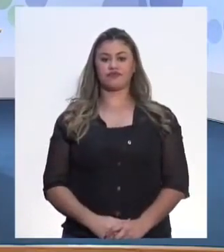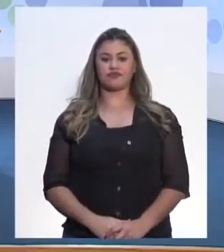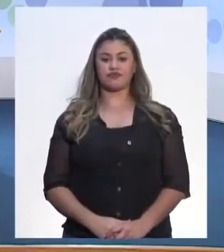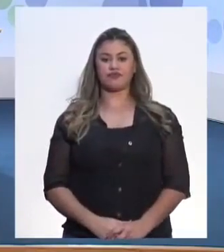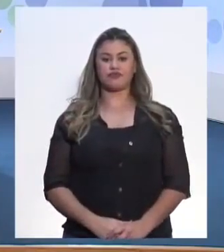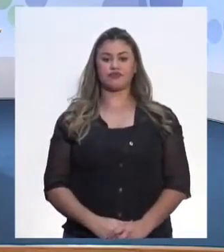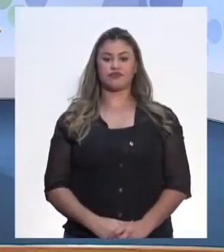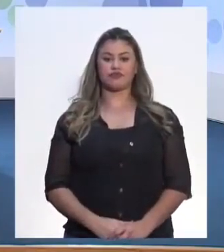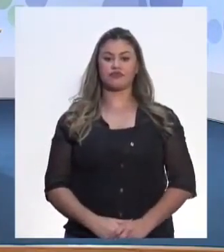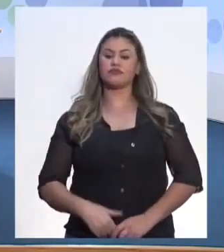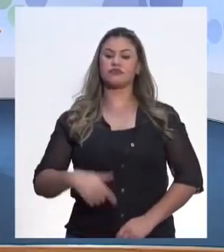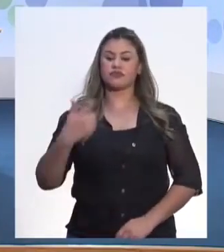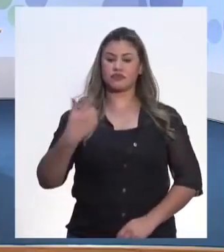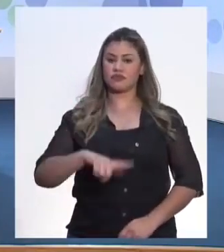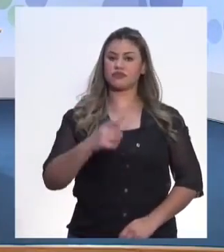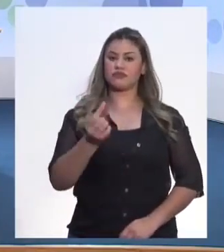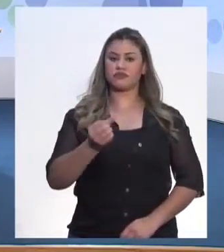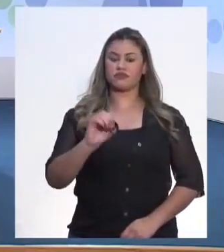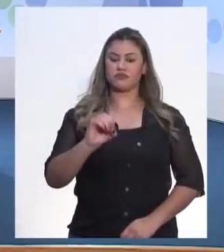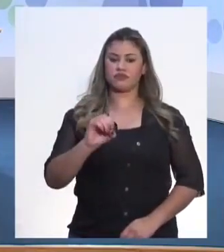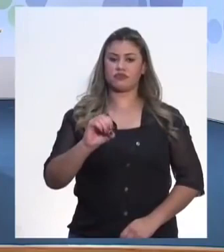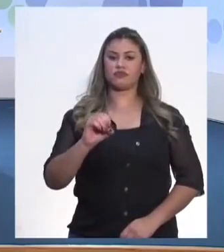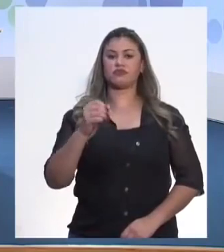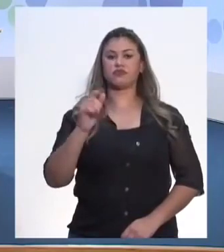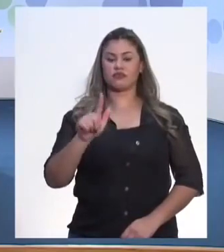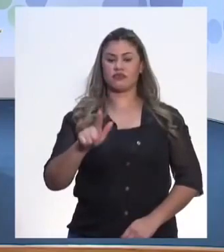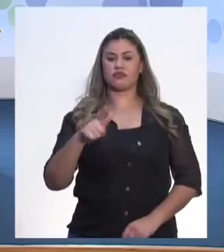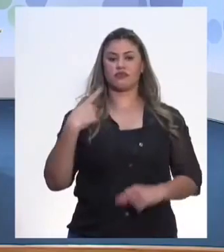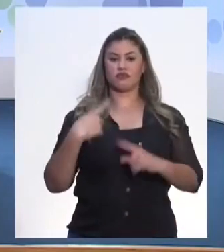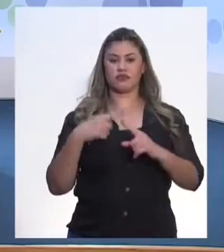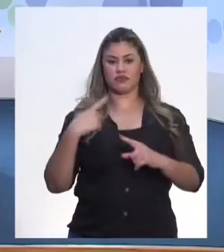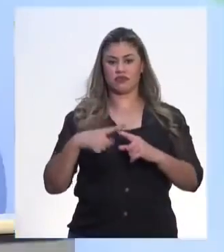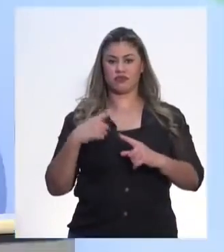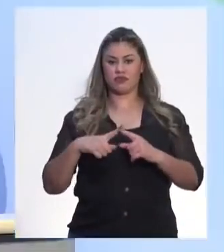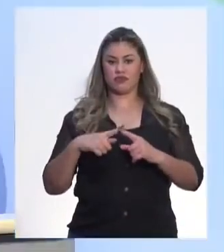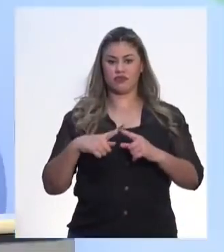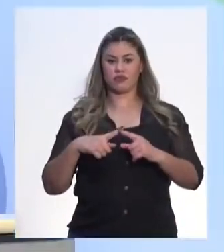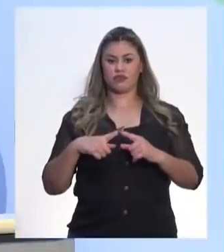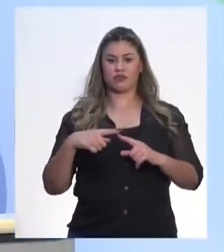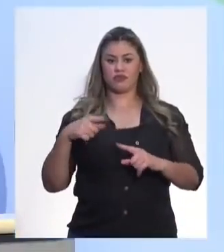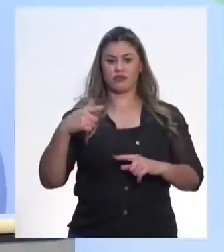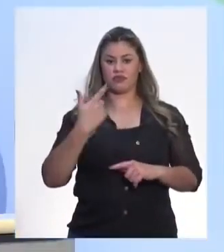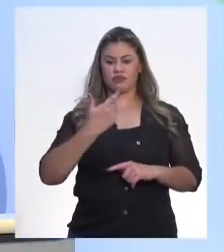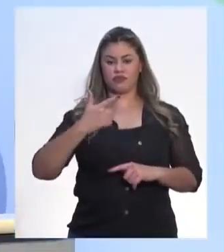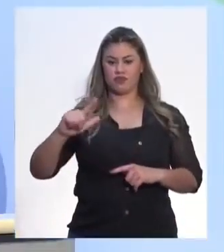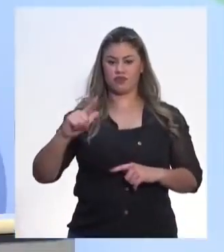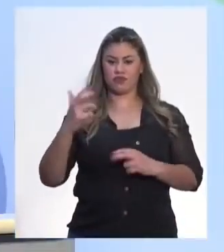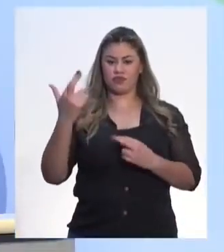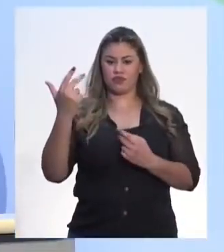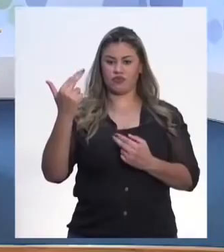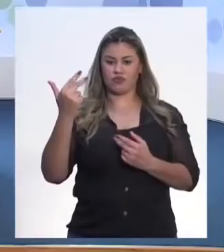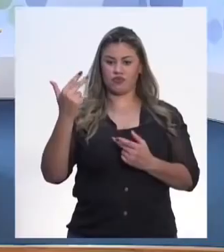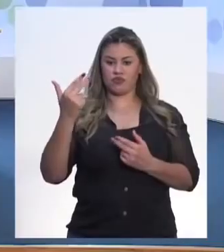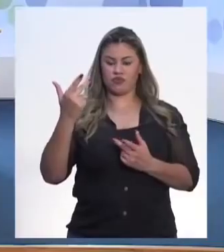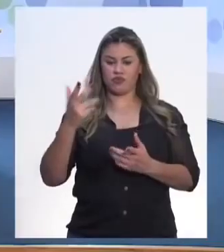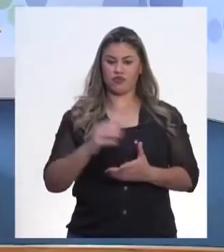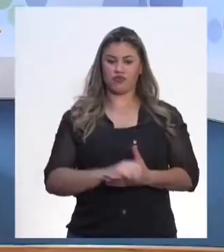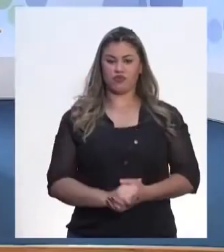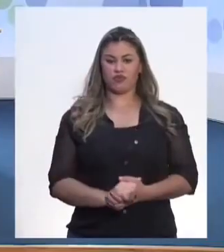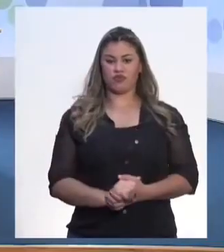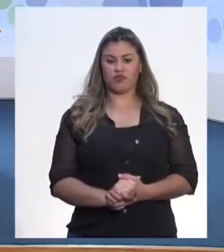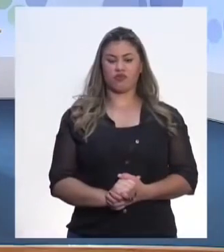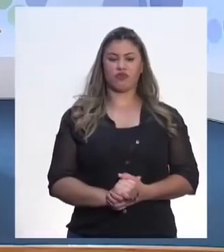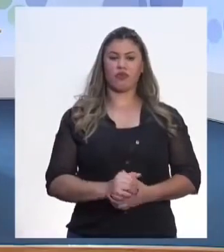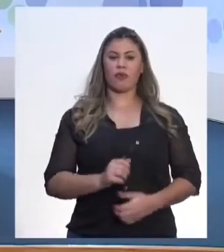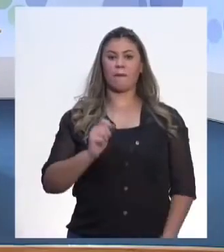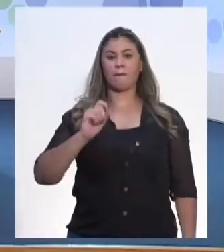60 graus a Rebeca. 60 graus porque o outro também é, e eles têm o mesmo ângulo. O Pedro disse que não